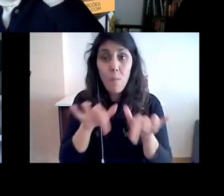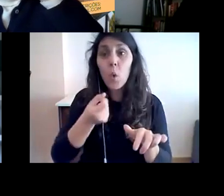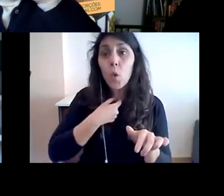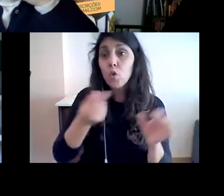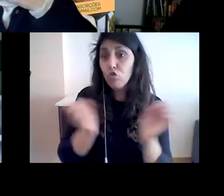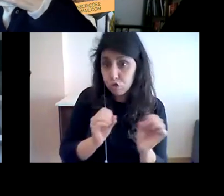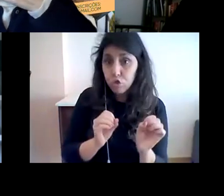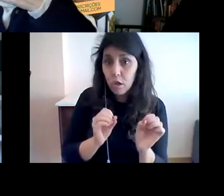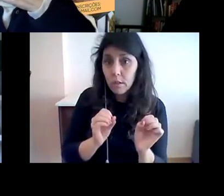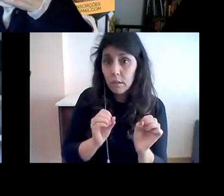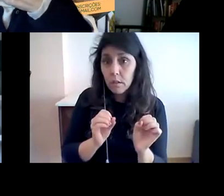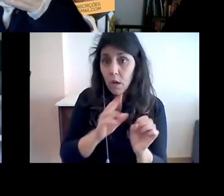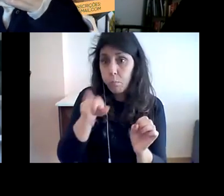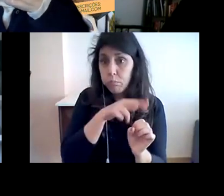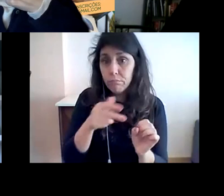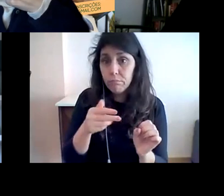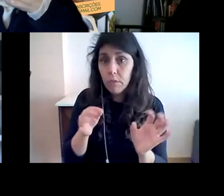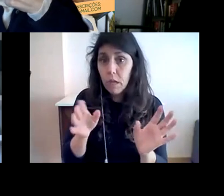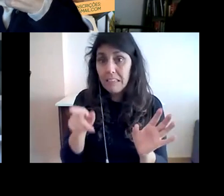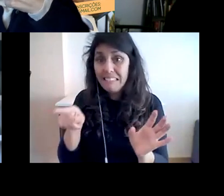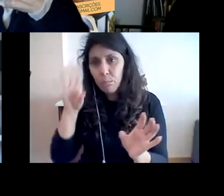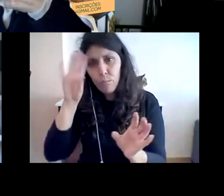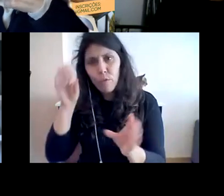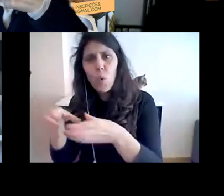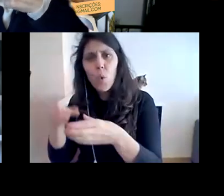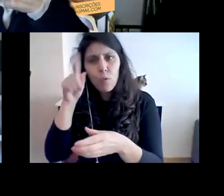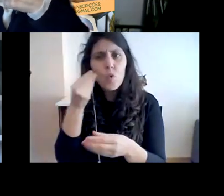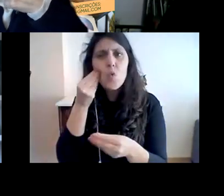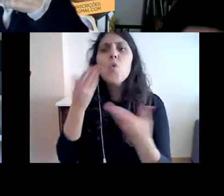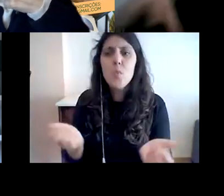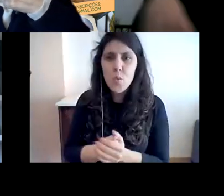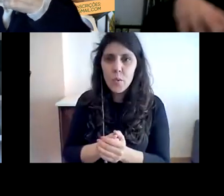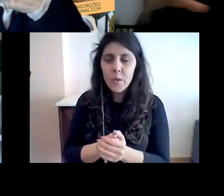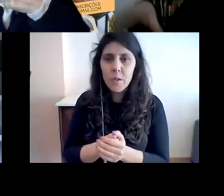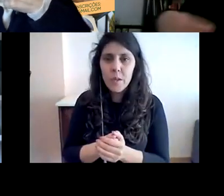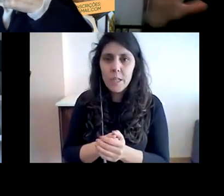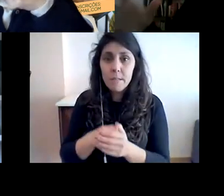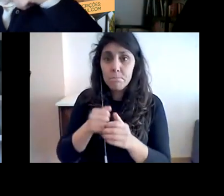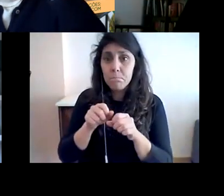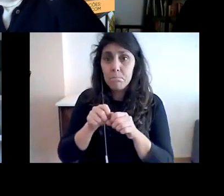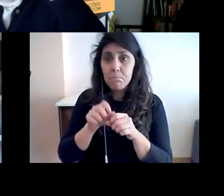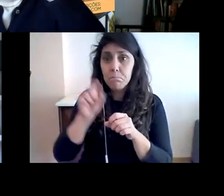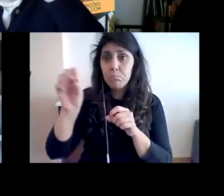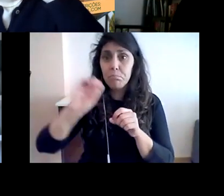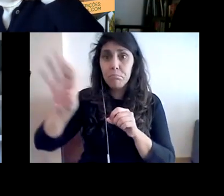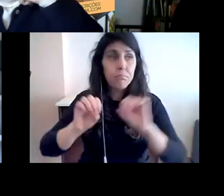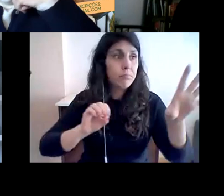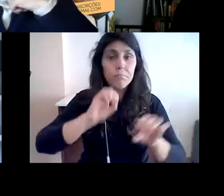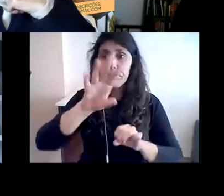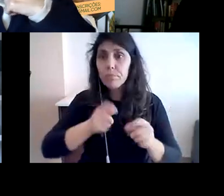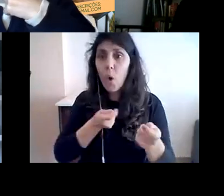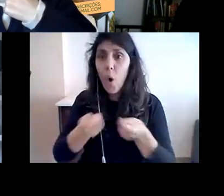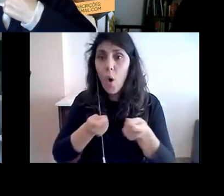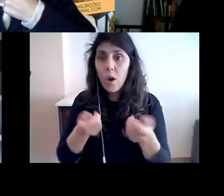temos, estes professores, logicamente, deixando de ter alunos, teriam que ser espalhados, né, organizados de alguma forma.